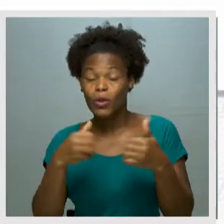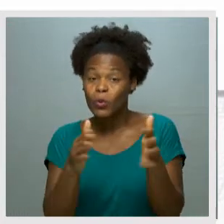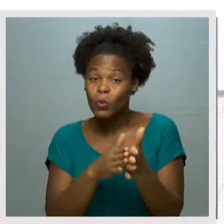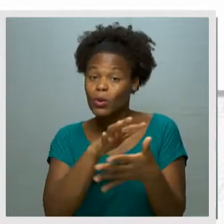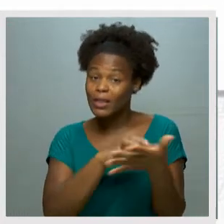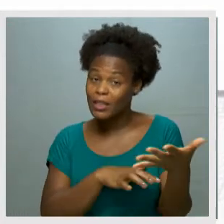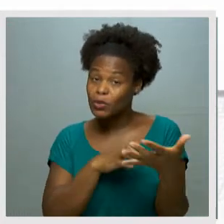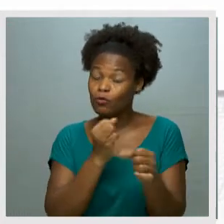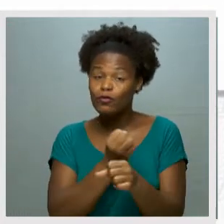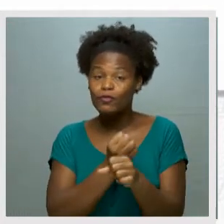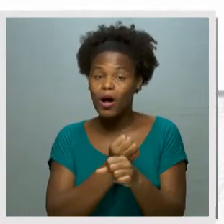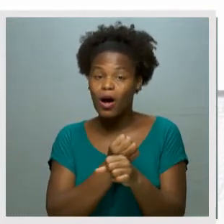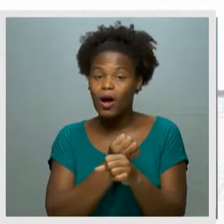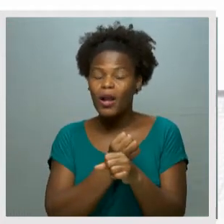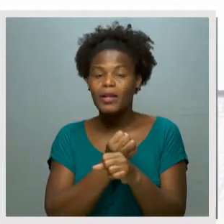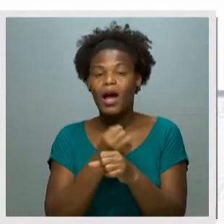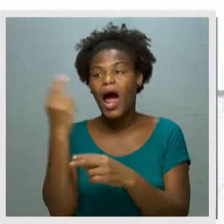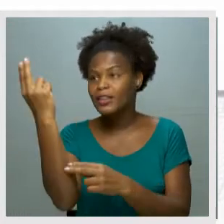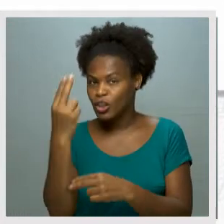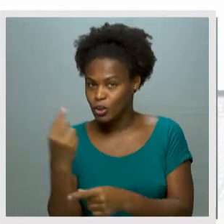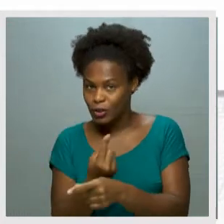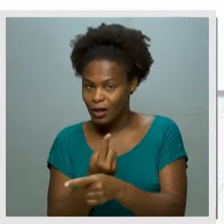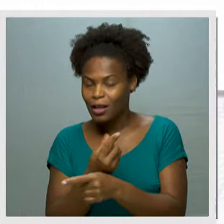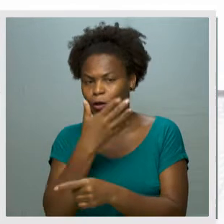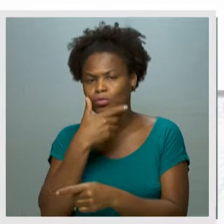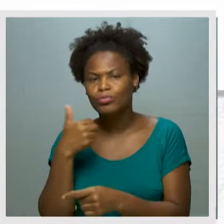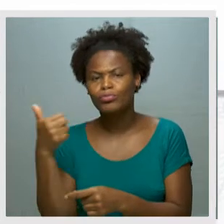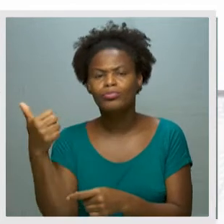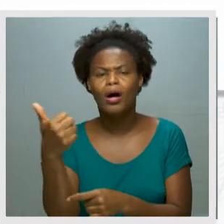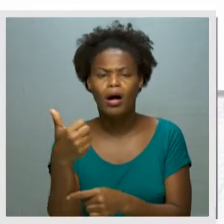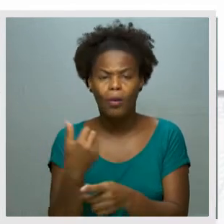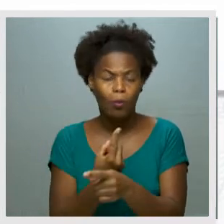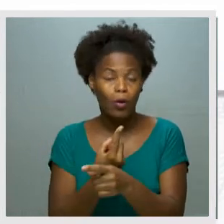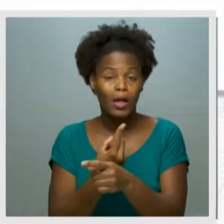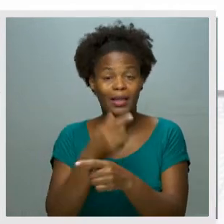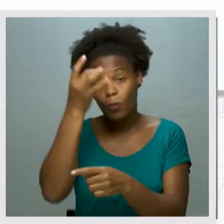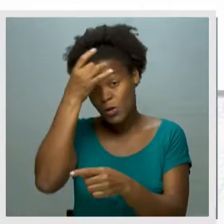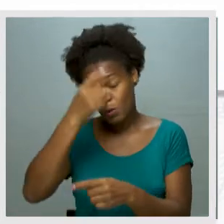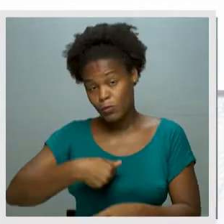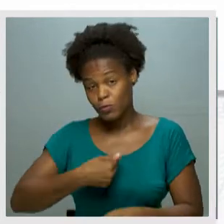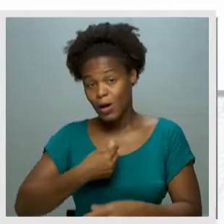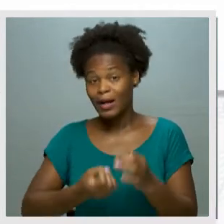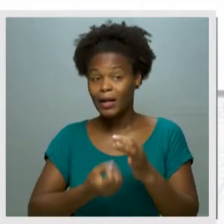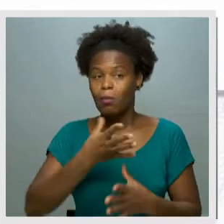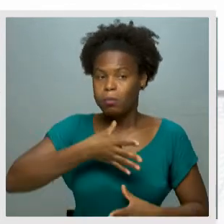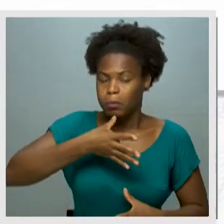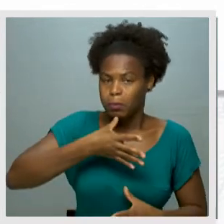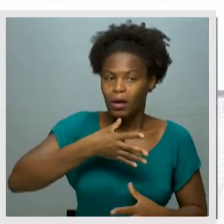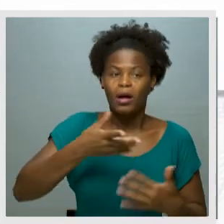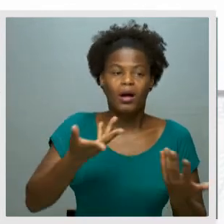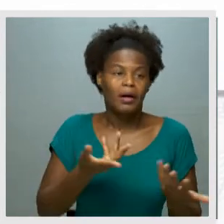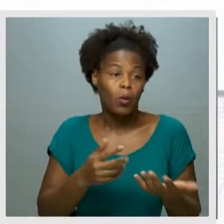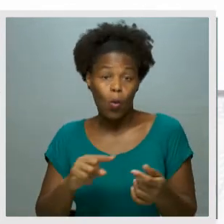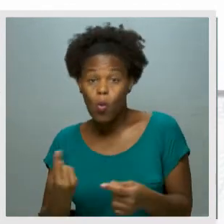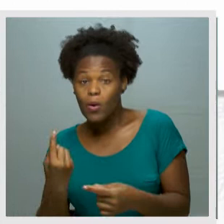têm uma função artística, prezando pela estética e pela subjetividade, para construir narrativas ficcionais